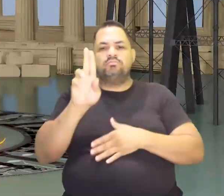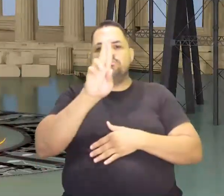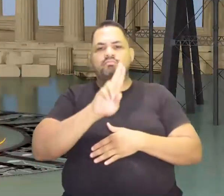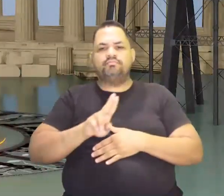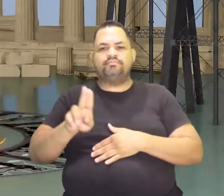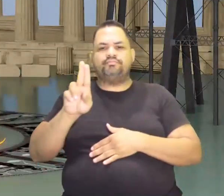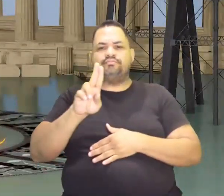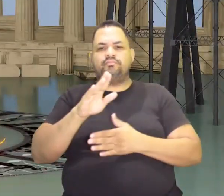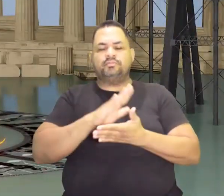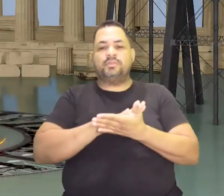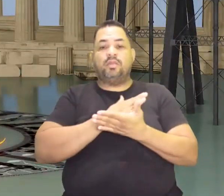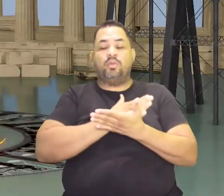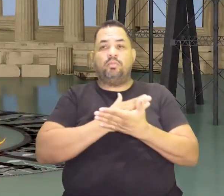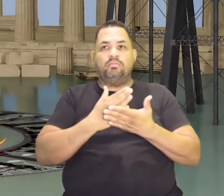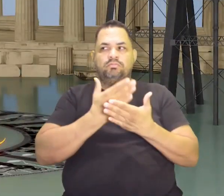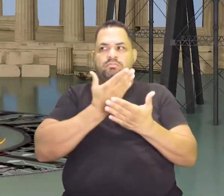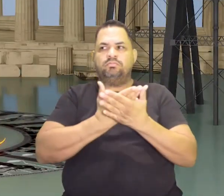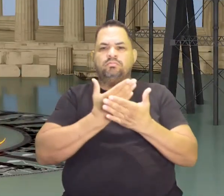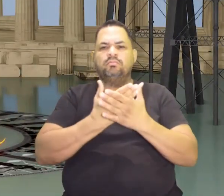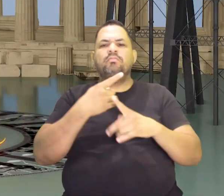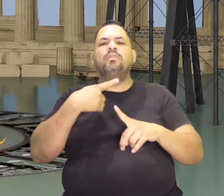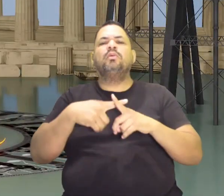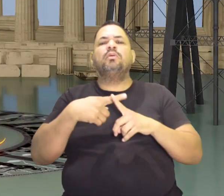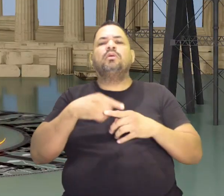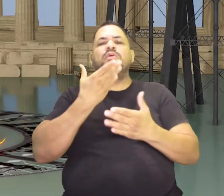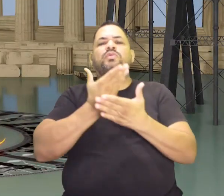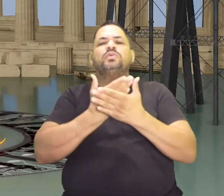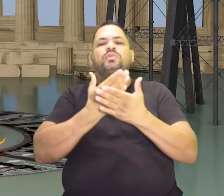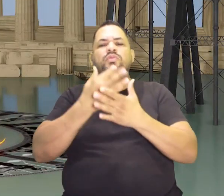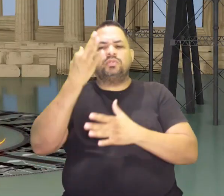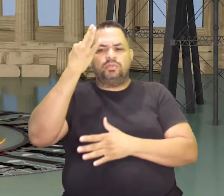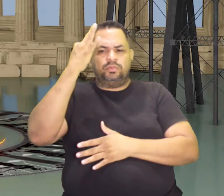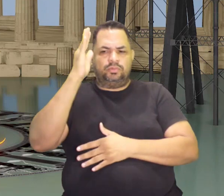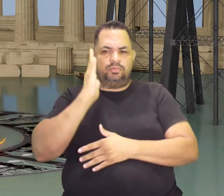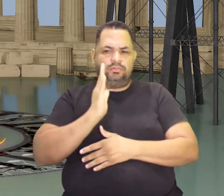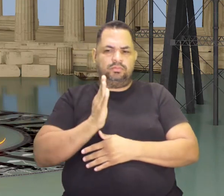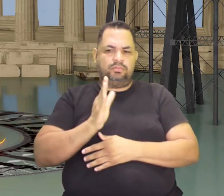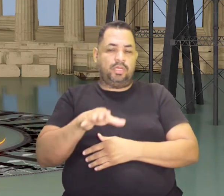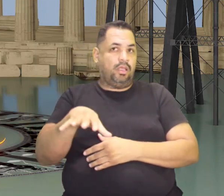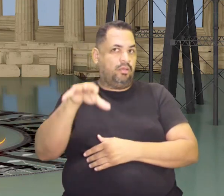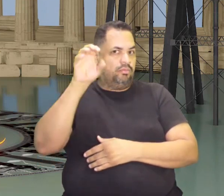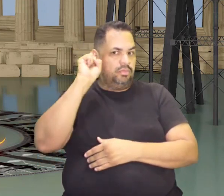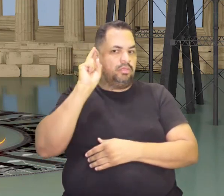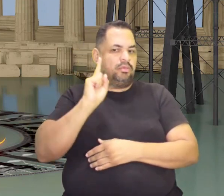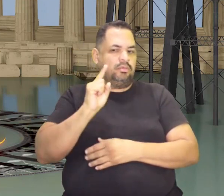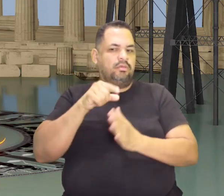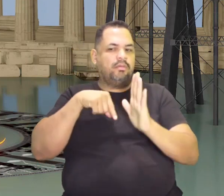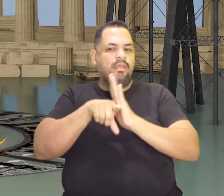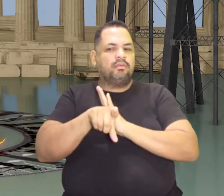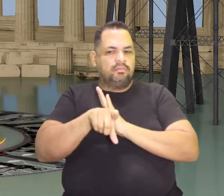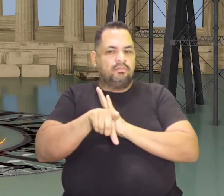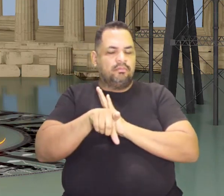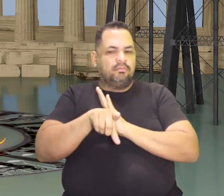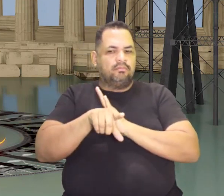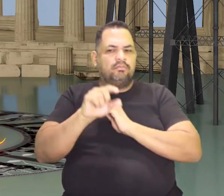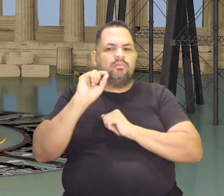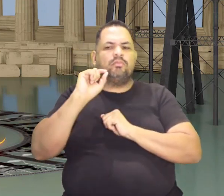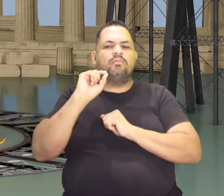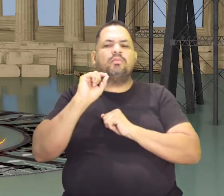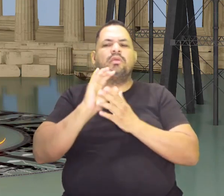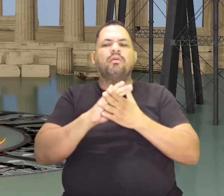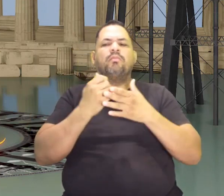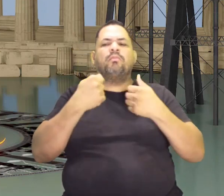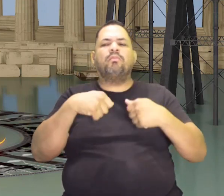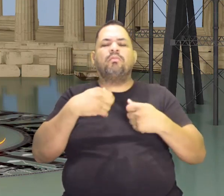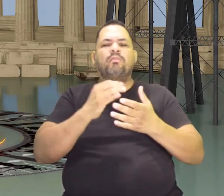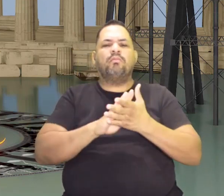aí, já lá no início da aula já perguntaram. Para que estudar filosofia, né? Alguém perguntou aqui, eu ouvi, tá? Mas o que é possível